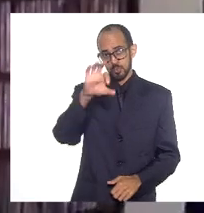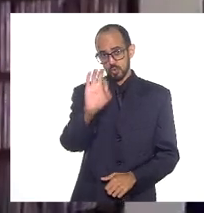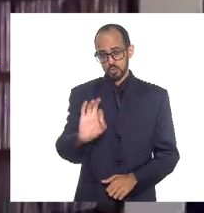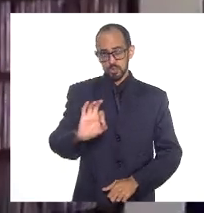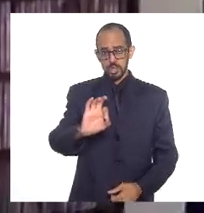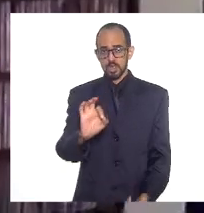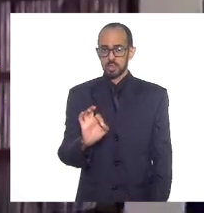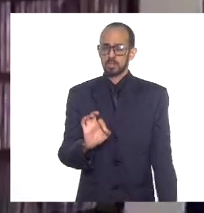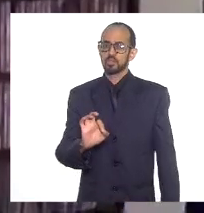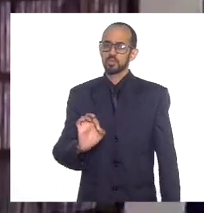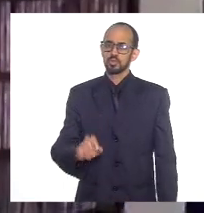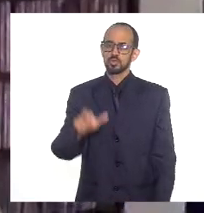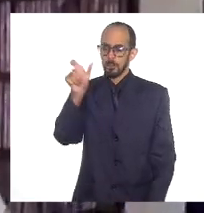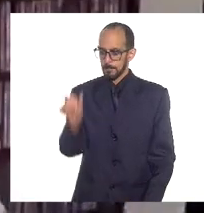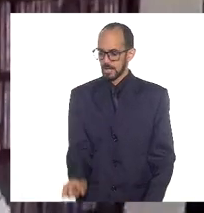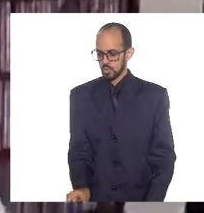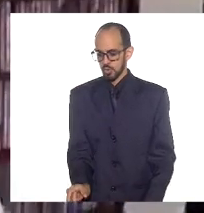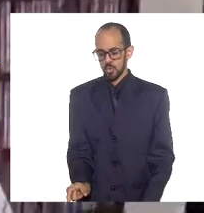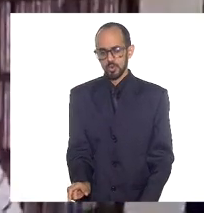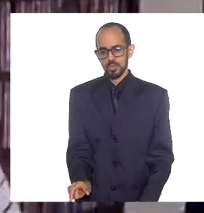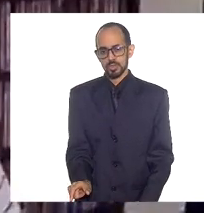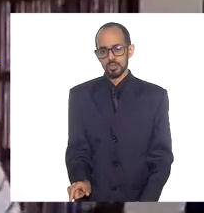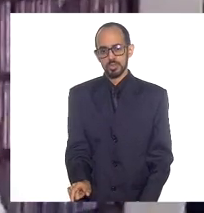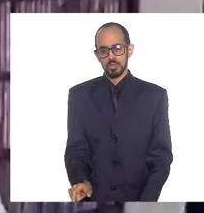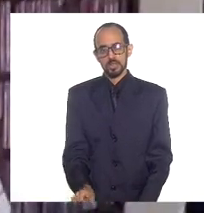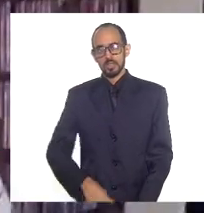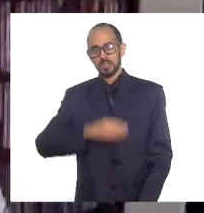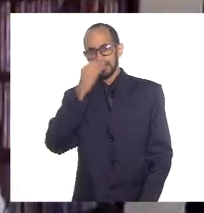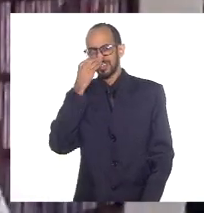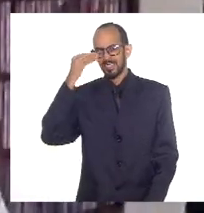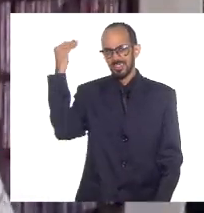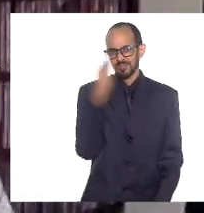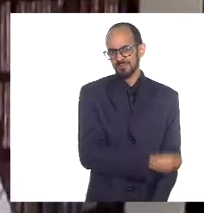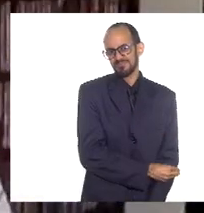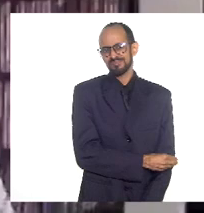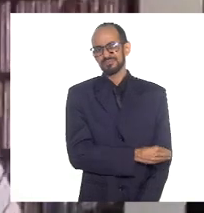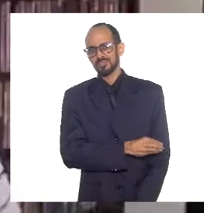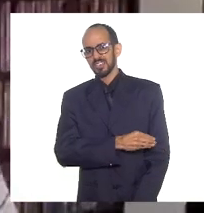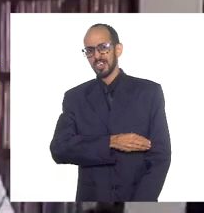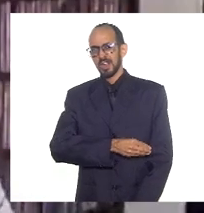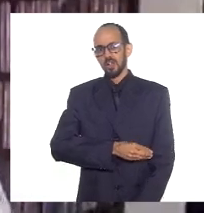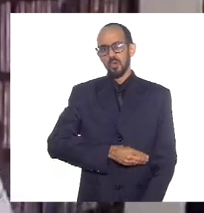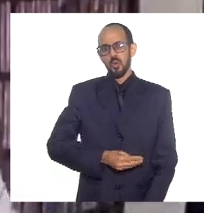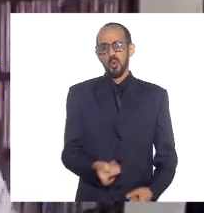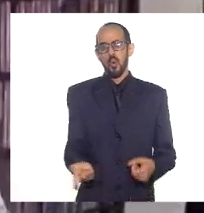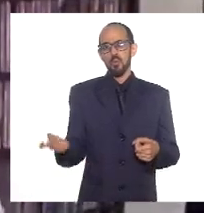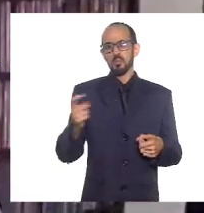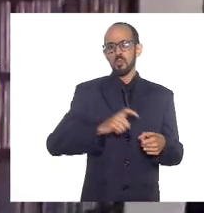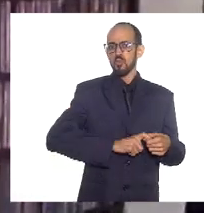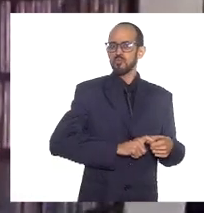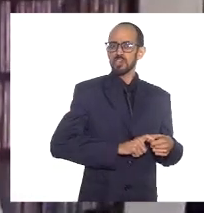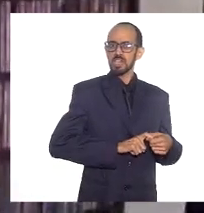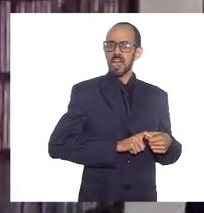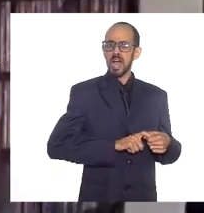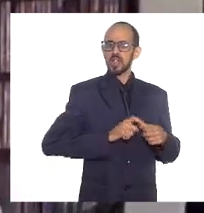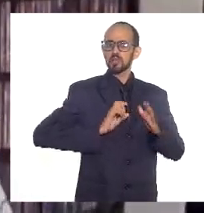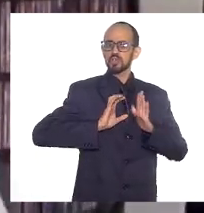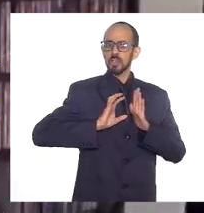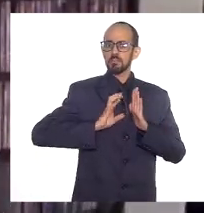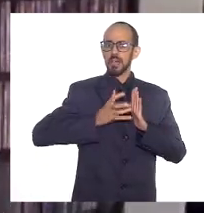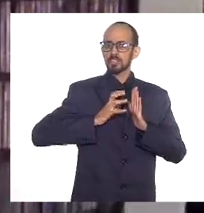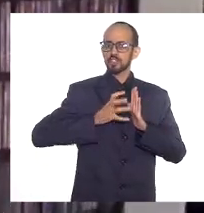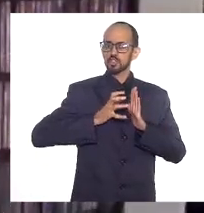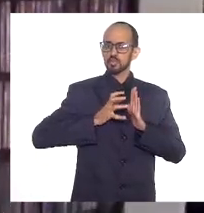57% de pessoas que renegaram participar como filiados a partidos